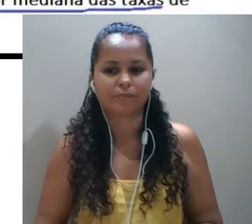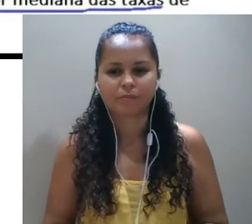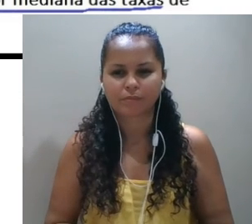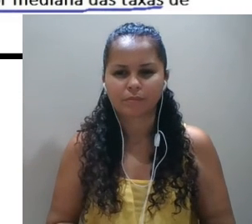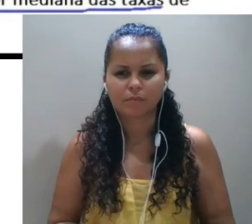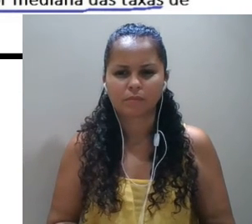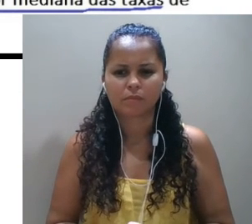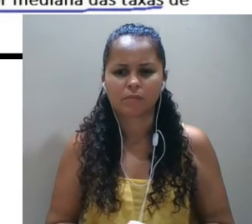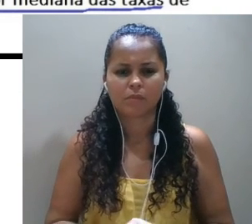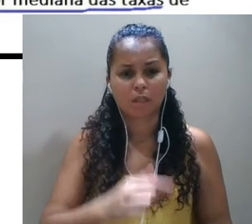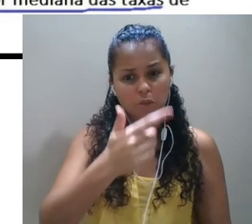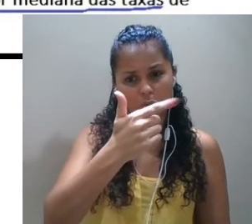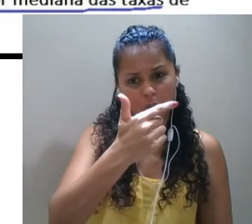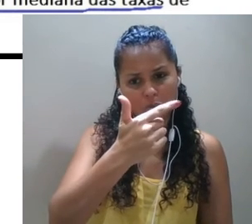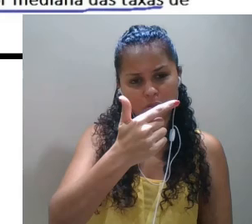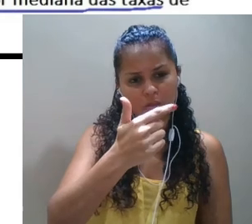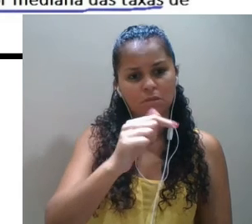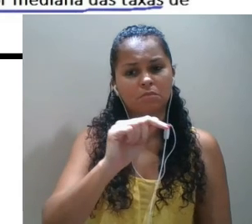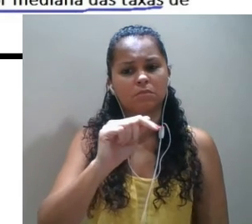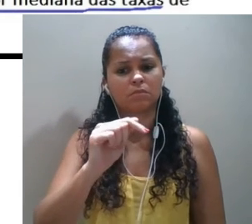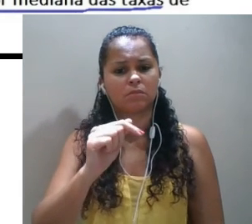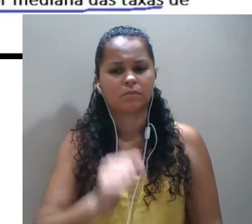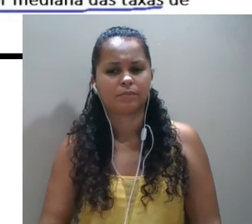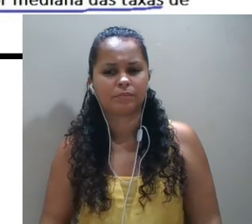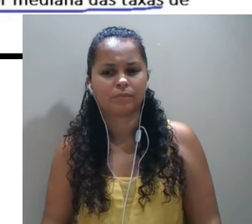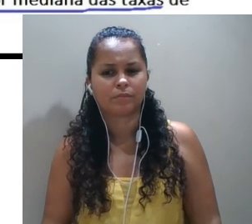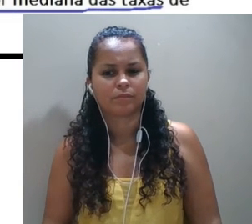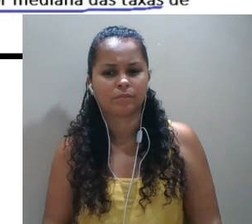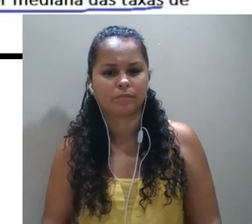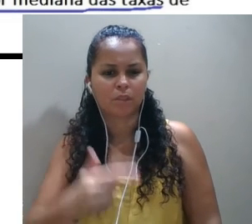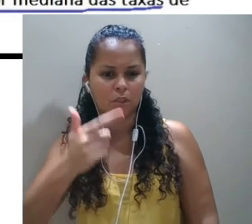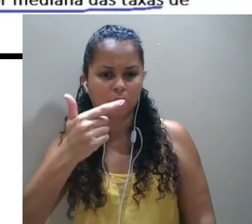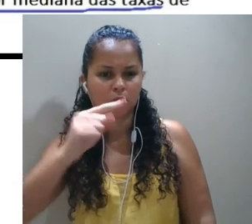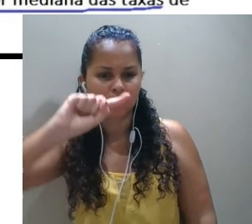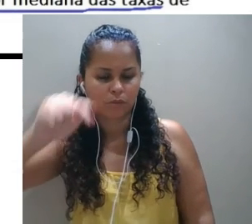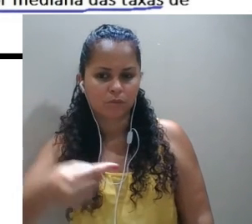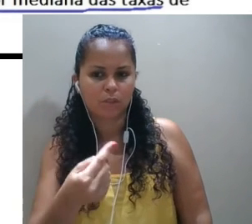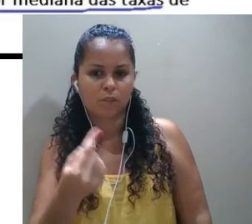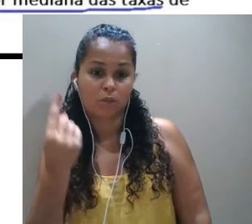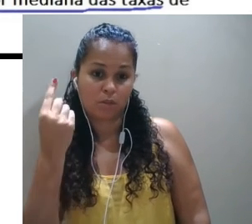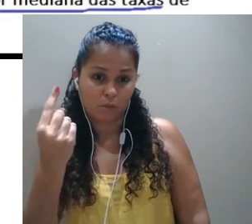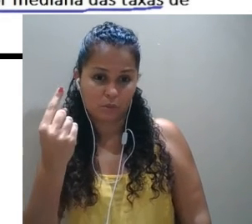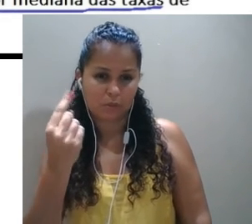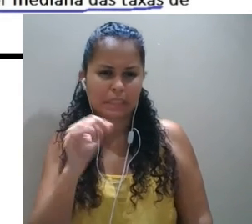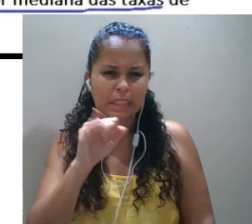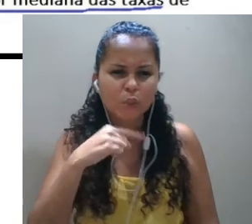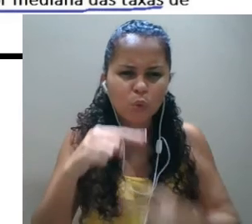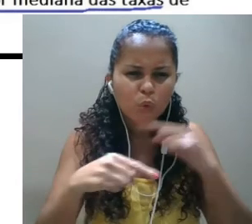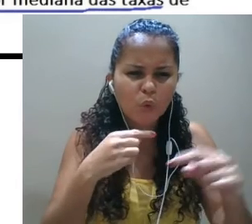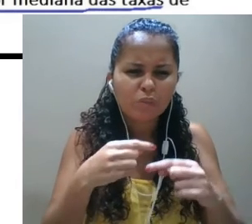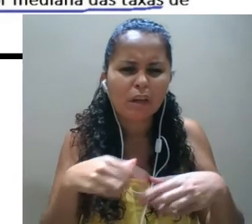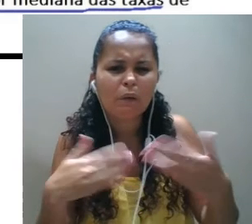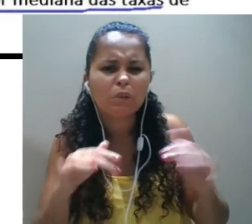Organizando, então, depois vem o 12 e, por último, vem o 12,1. Para quem se perdeu, da onde que eu estou tirando essas